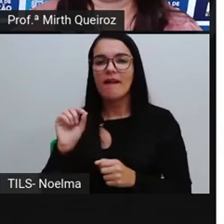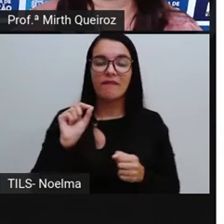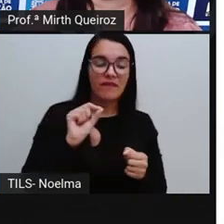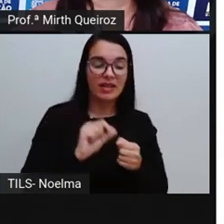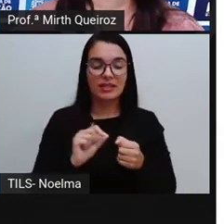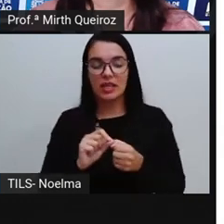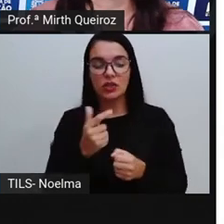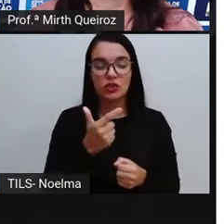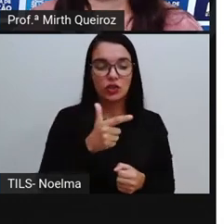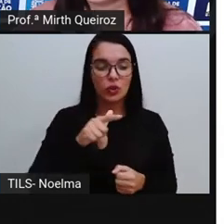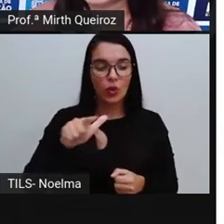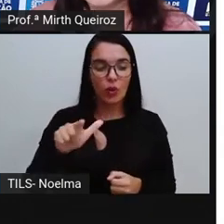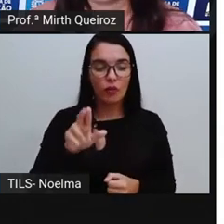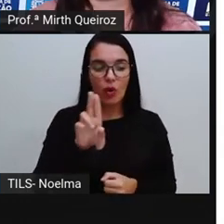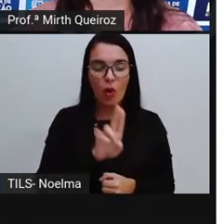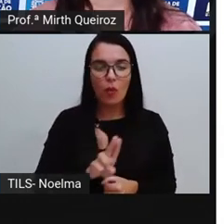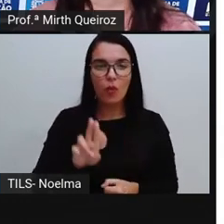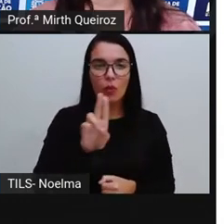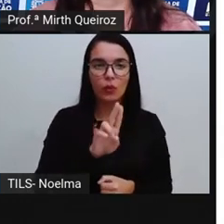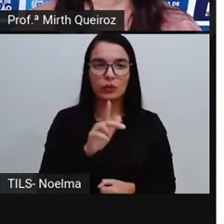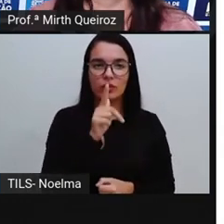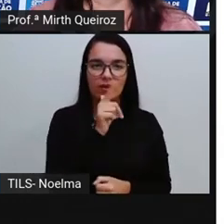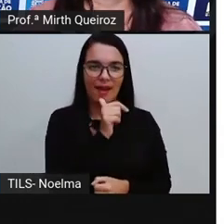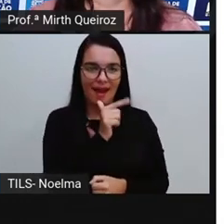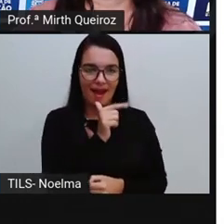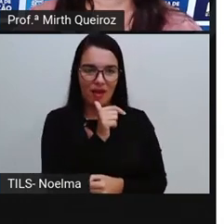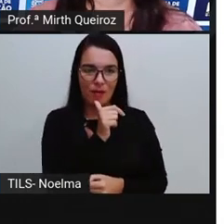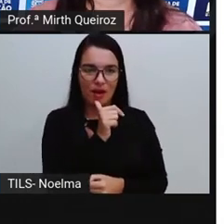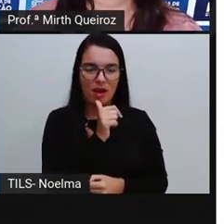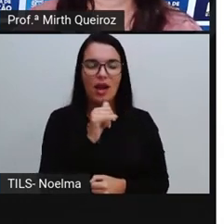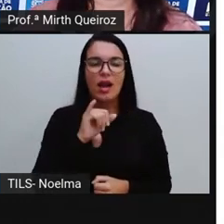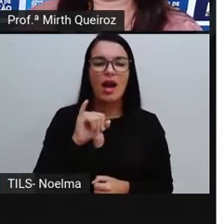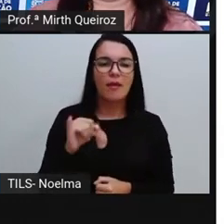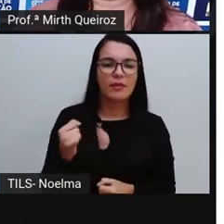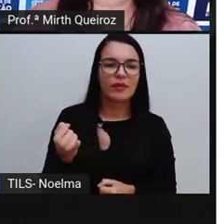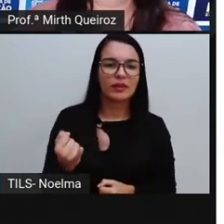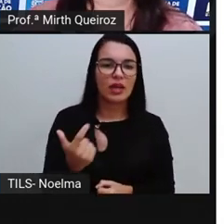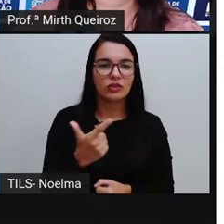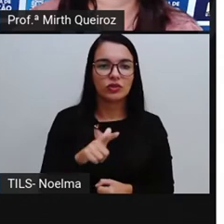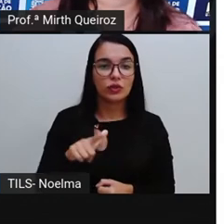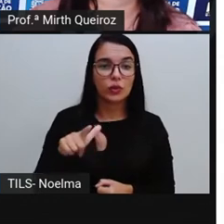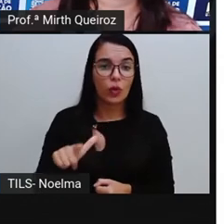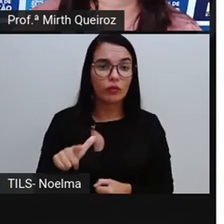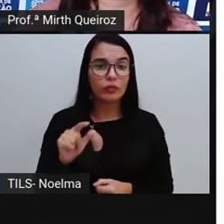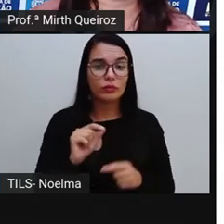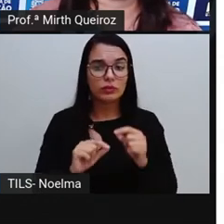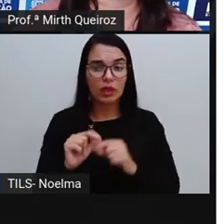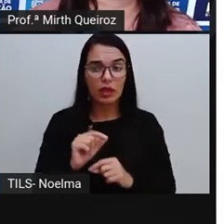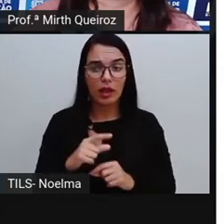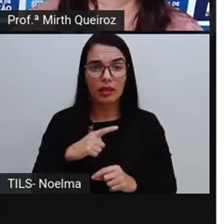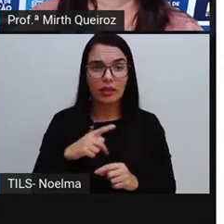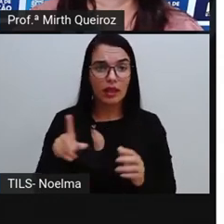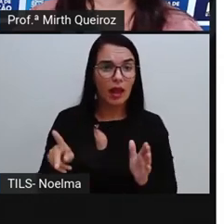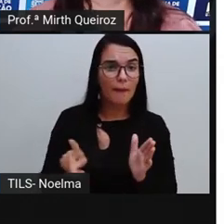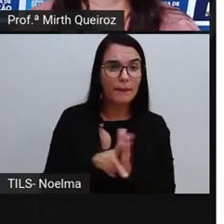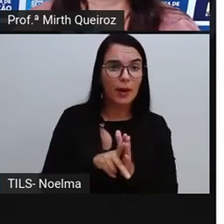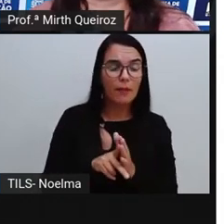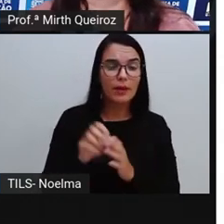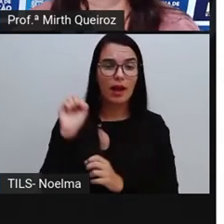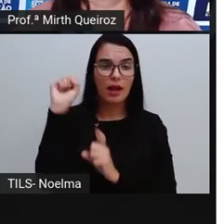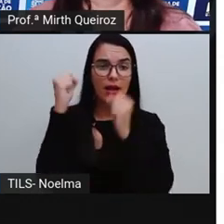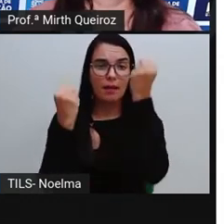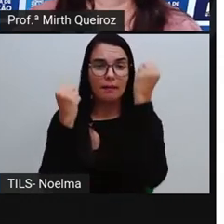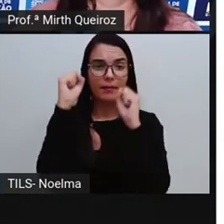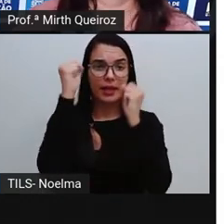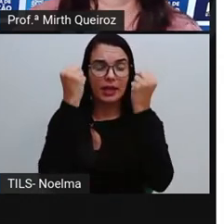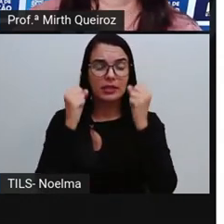né e e o efluente que é produzido pela própria empresa e pode